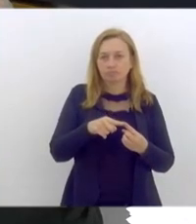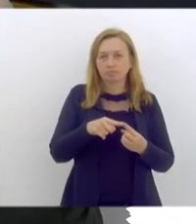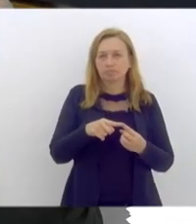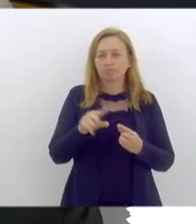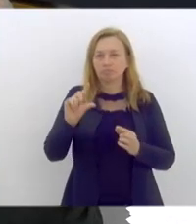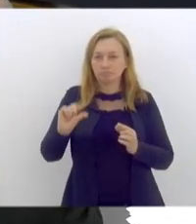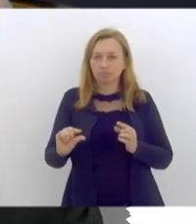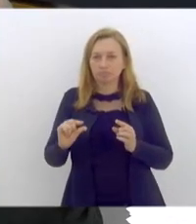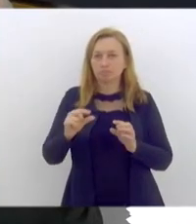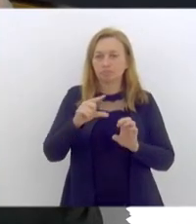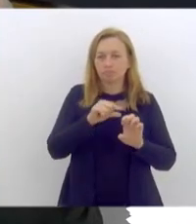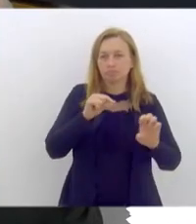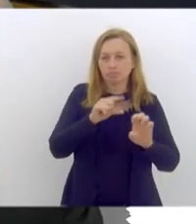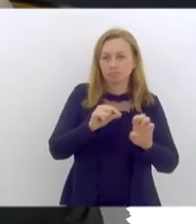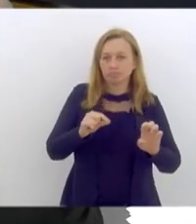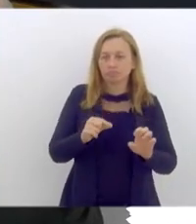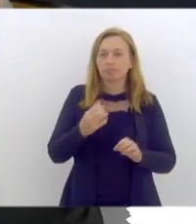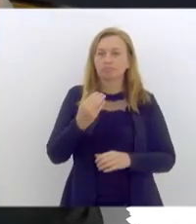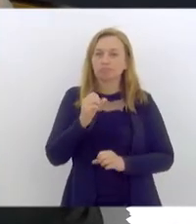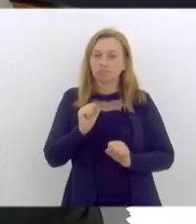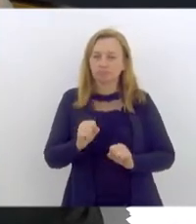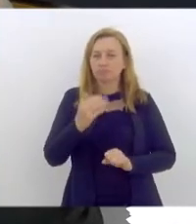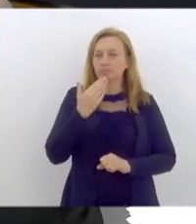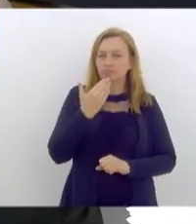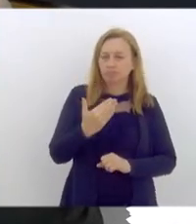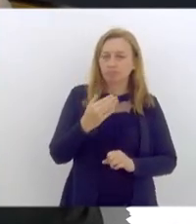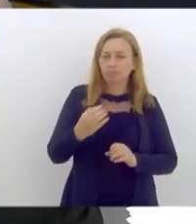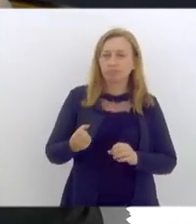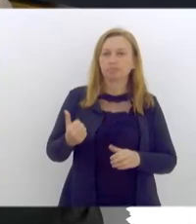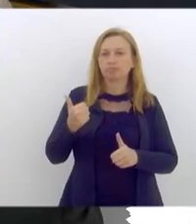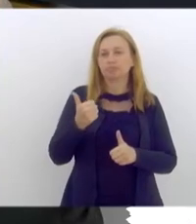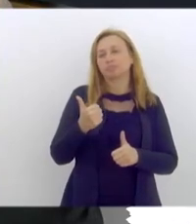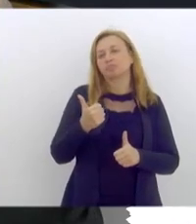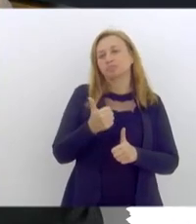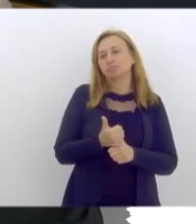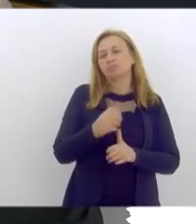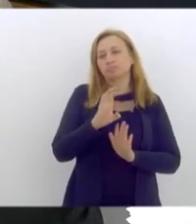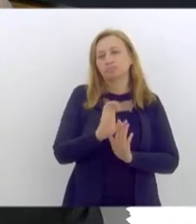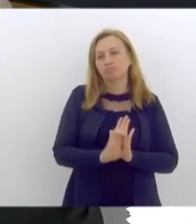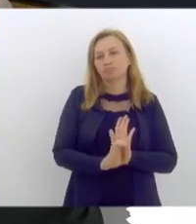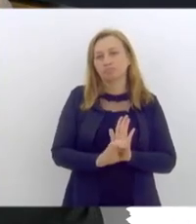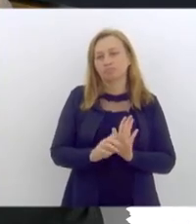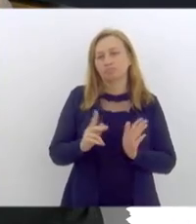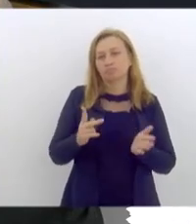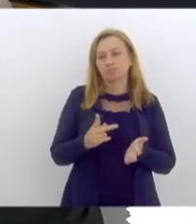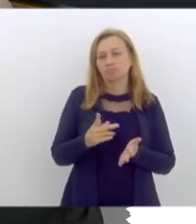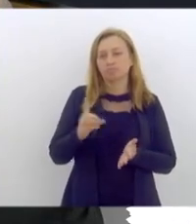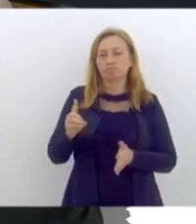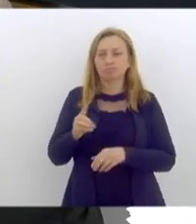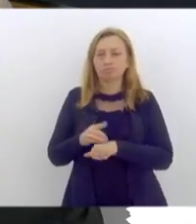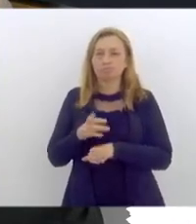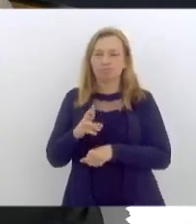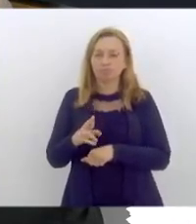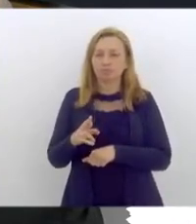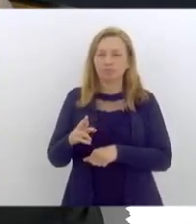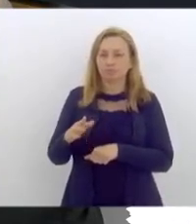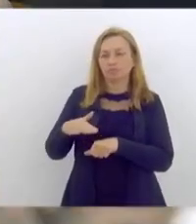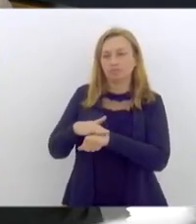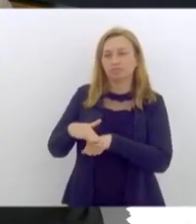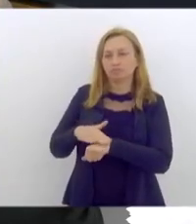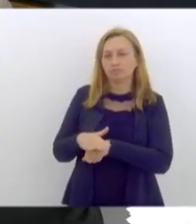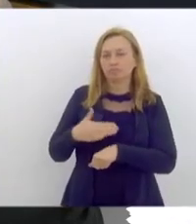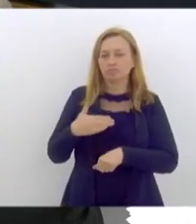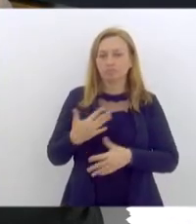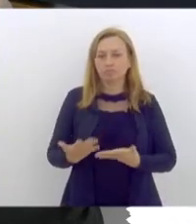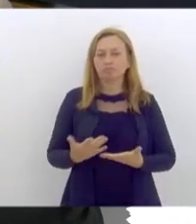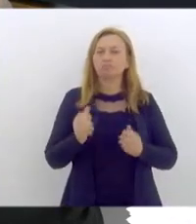mico né O que a gente pode sugerir aqui é título de suba emenda me ocorre né a doutora Lilian que a gente conversando é